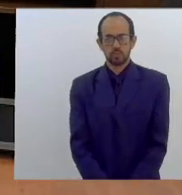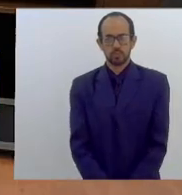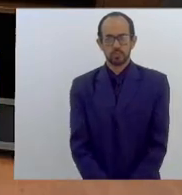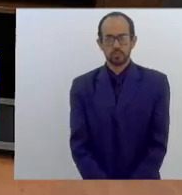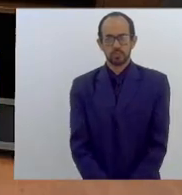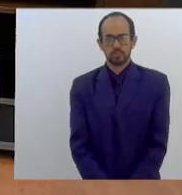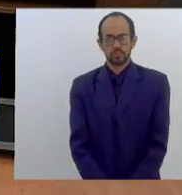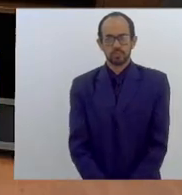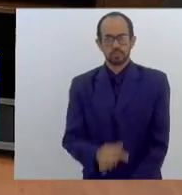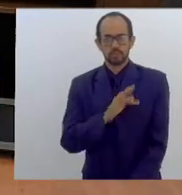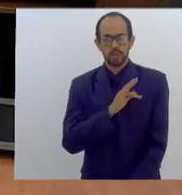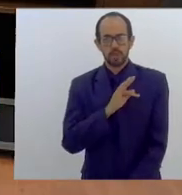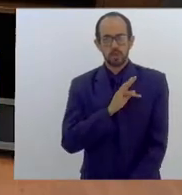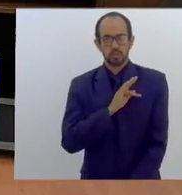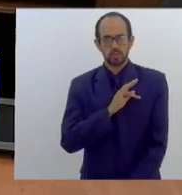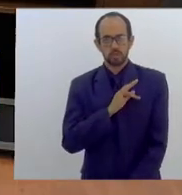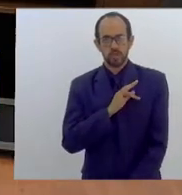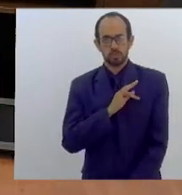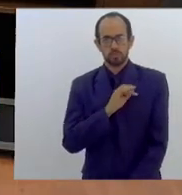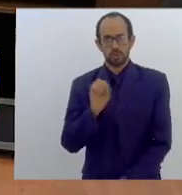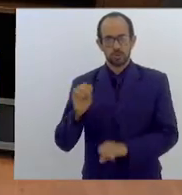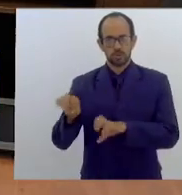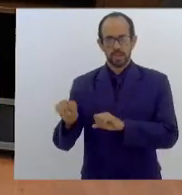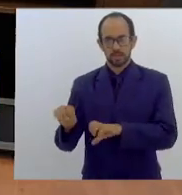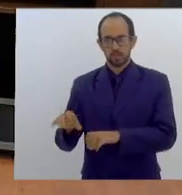Deputada Marta Rocha, pela educação.